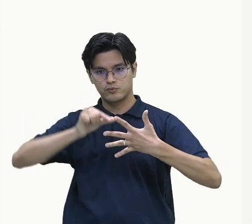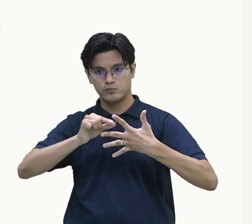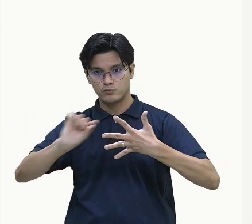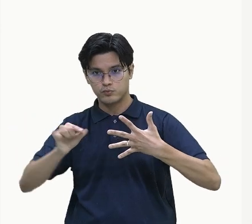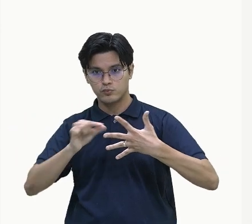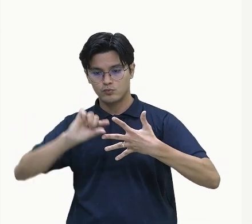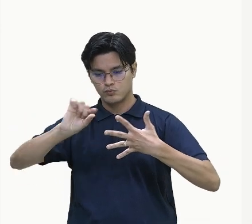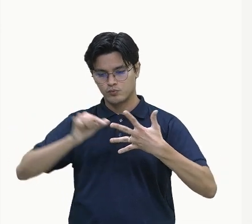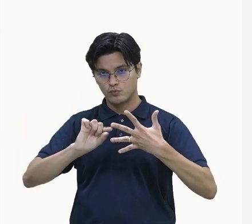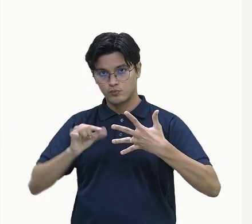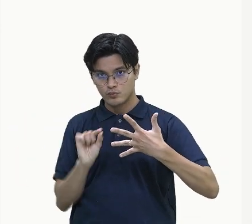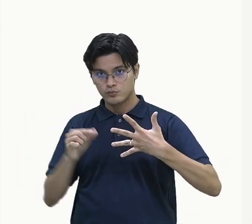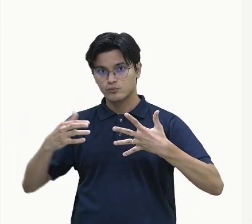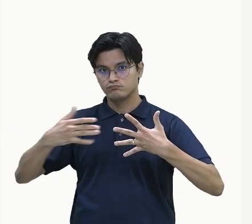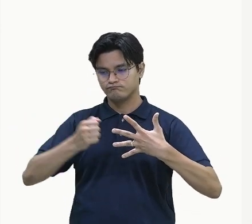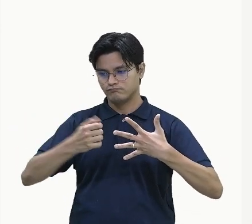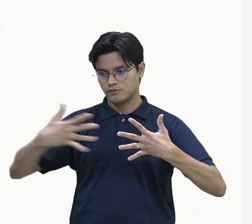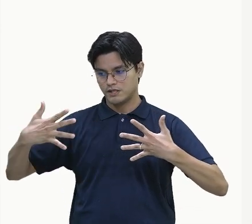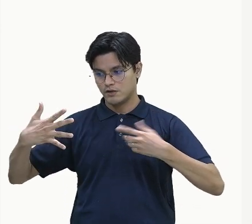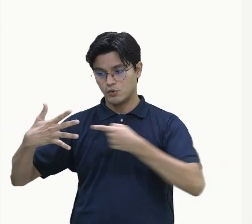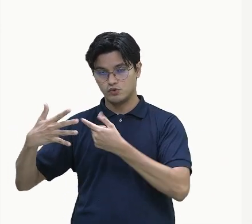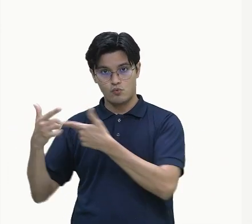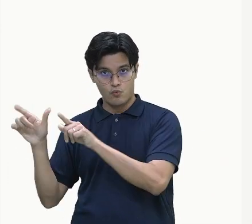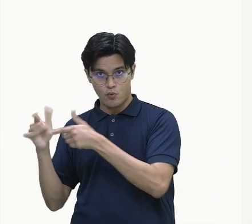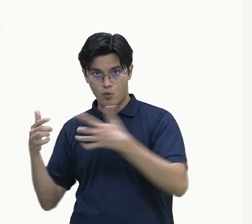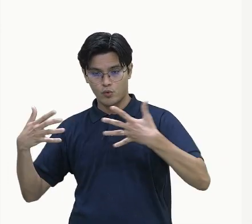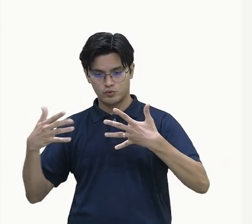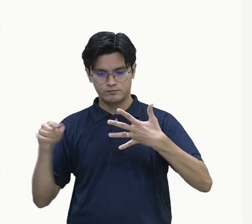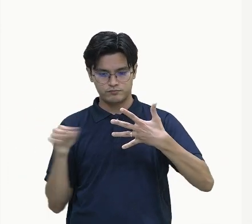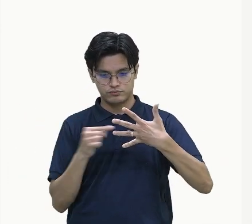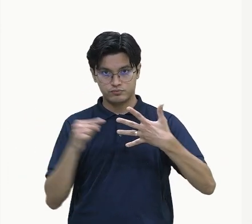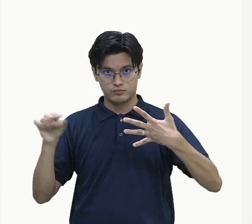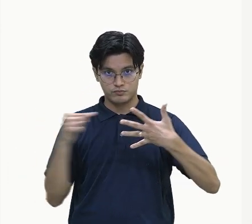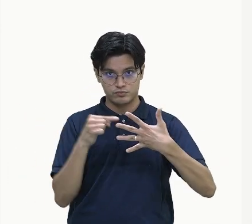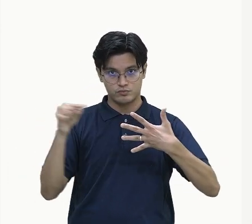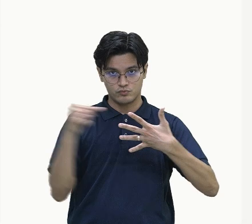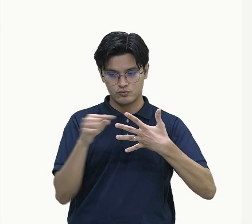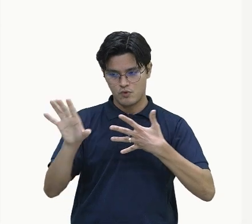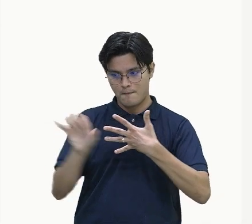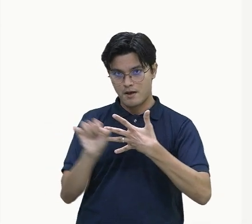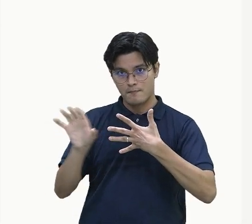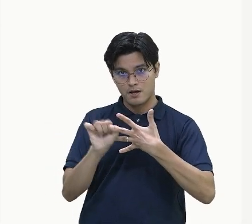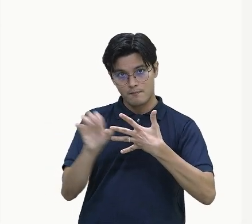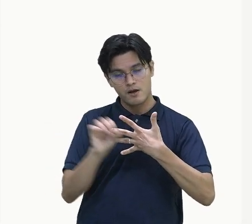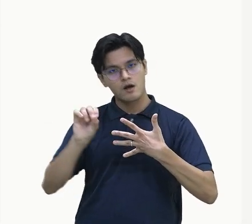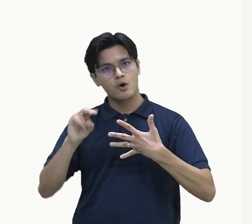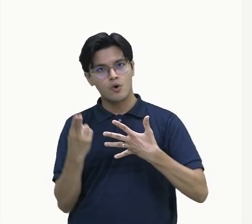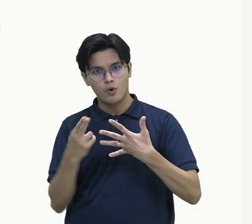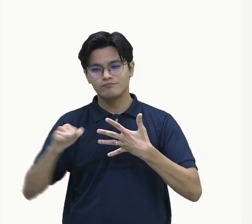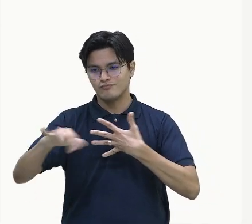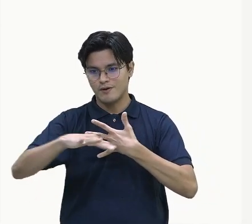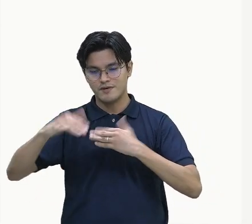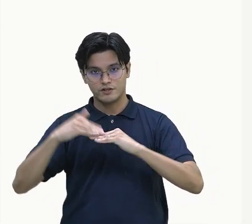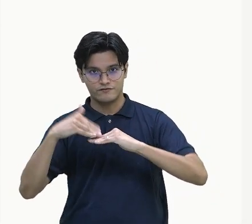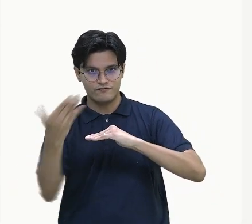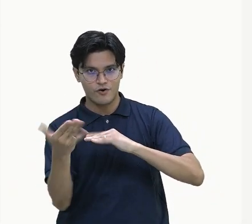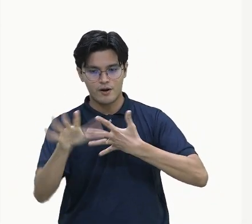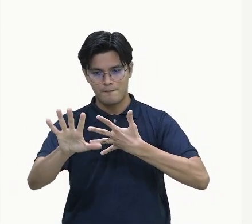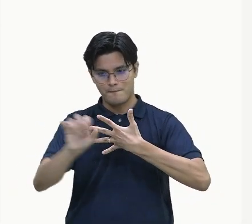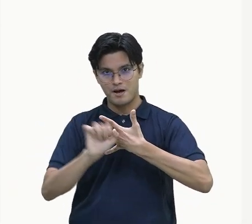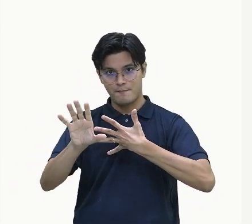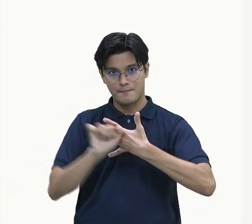estímulos de outros neurônios ou do ambiente externo. Então, é nesse momento aqui, que vamos dizer aqui,